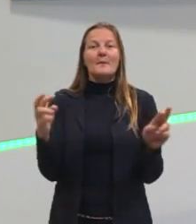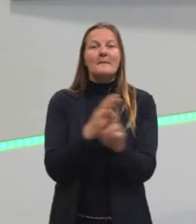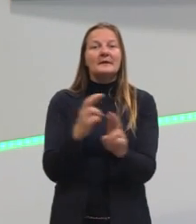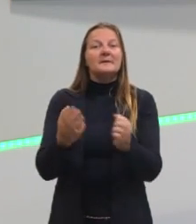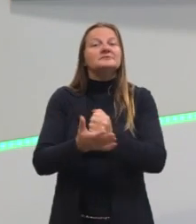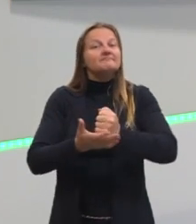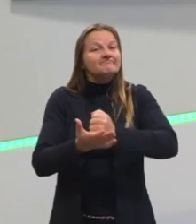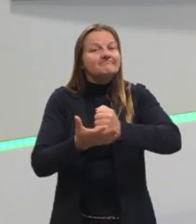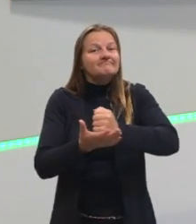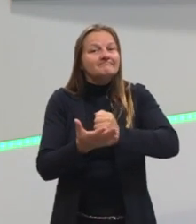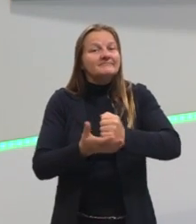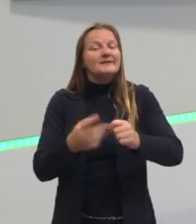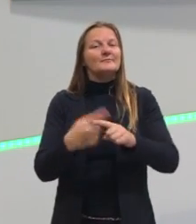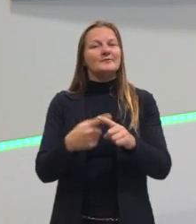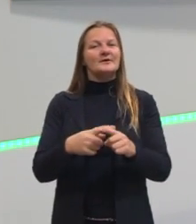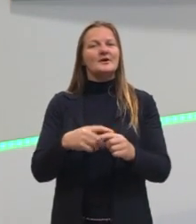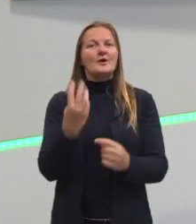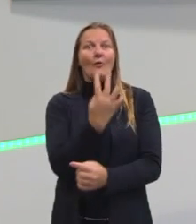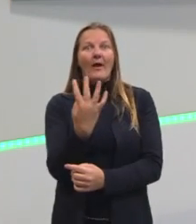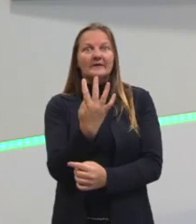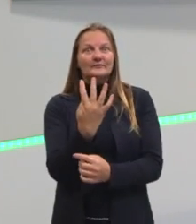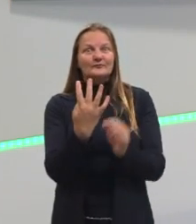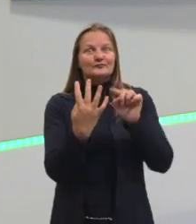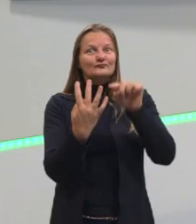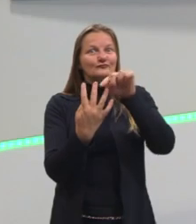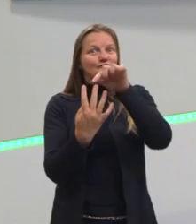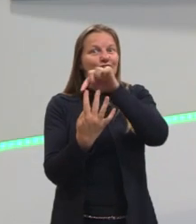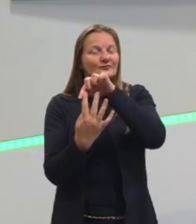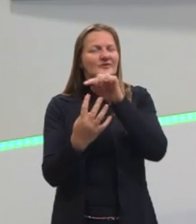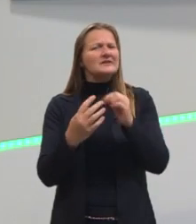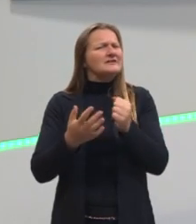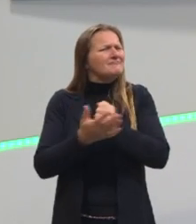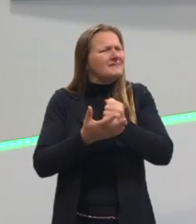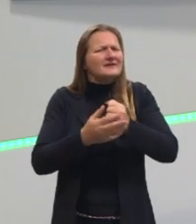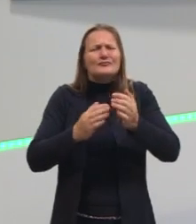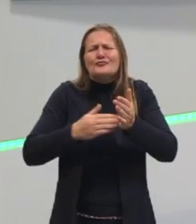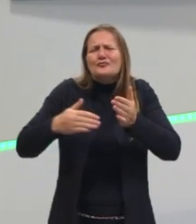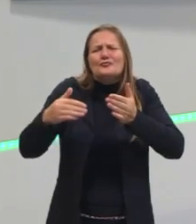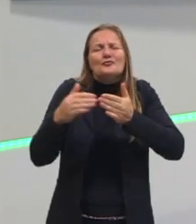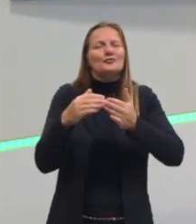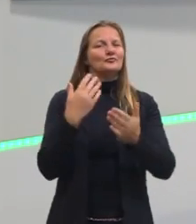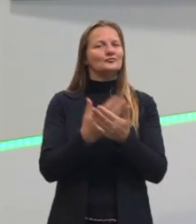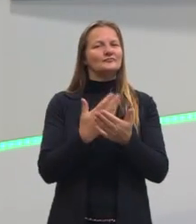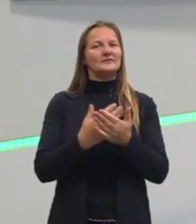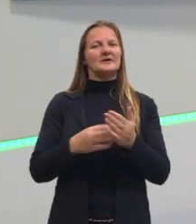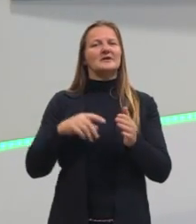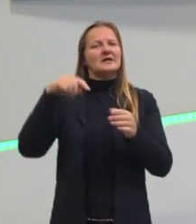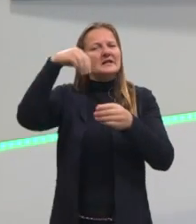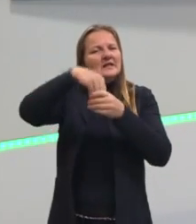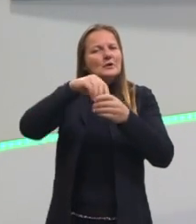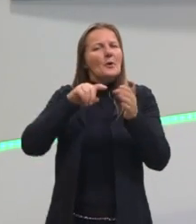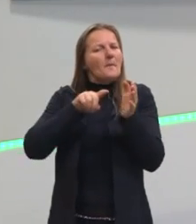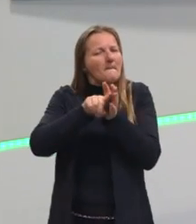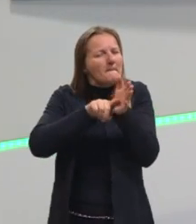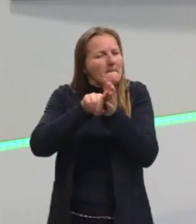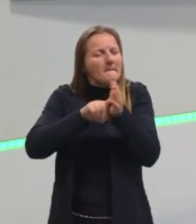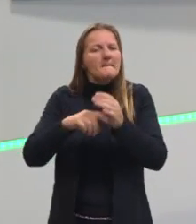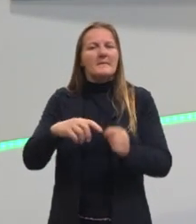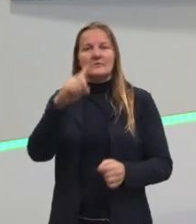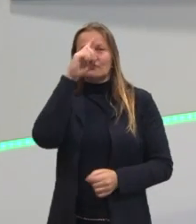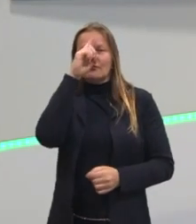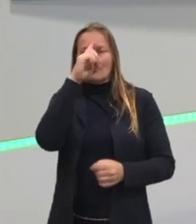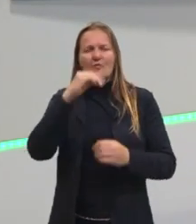matemática básica né porque essas operações elas vão servir de base para todo o estudo da Matemática seja no